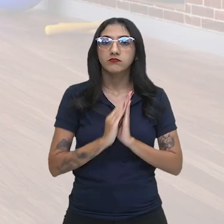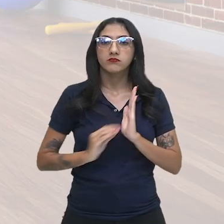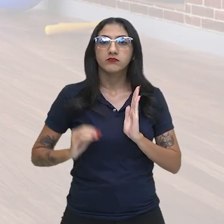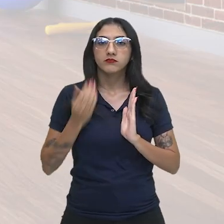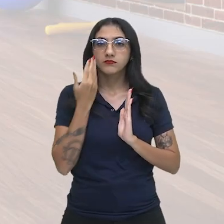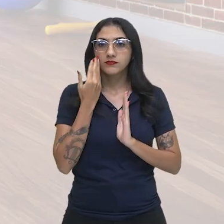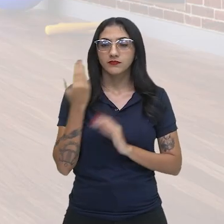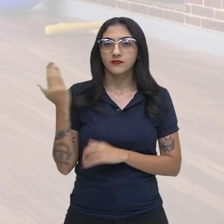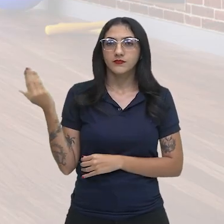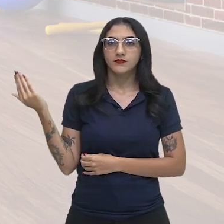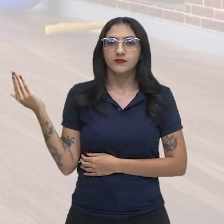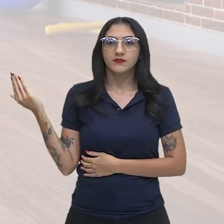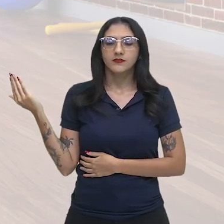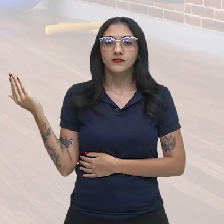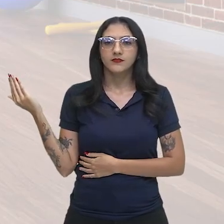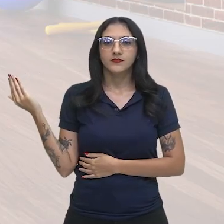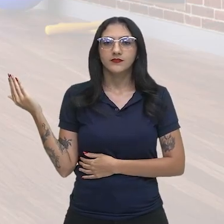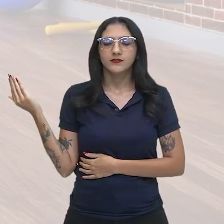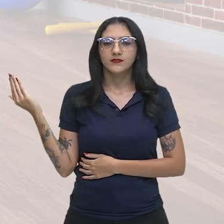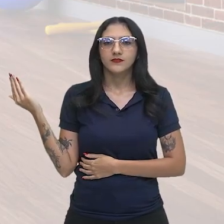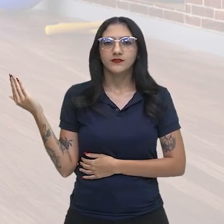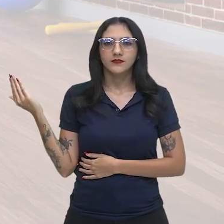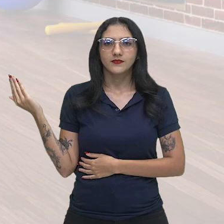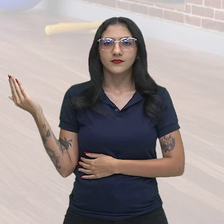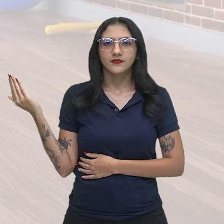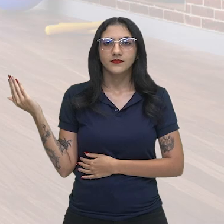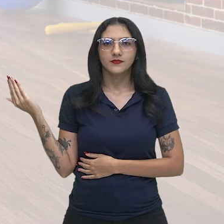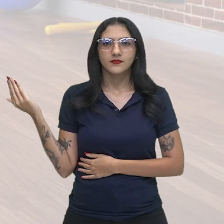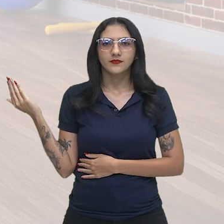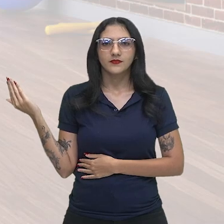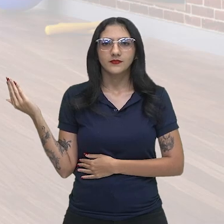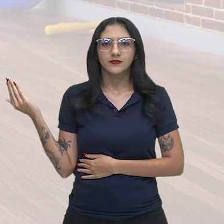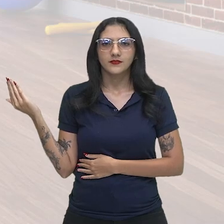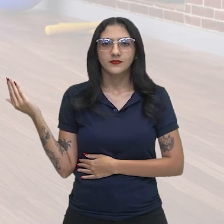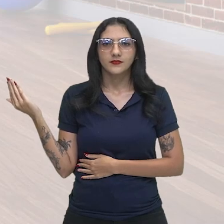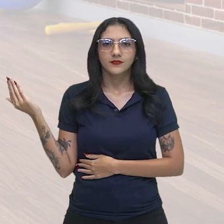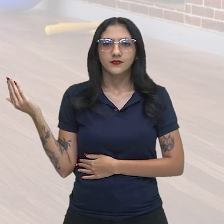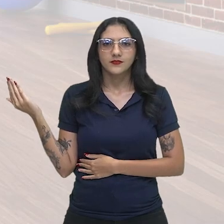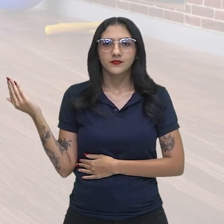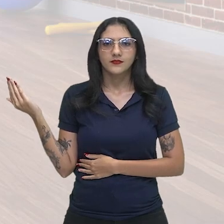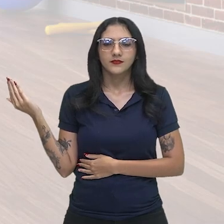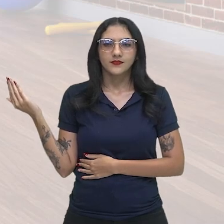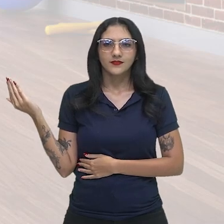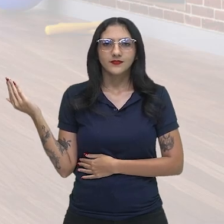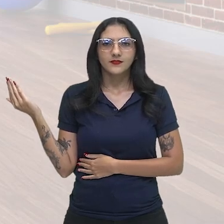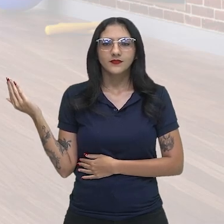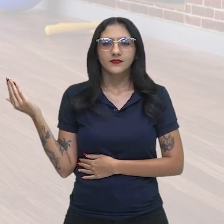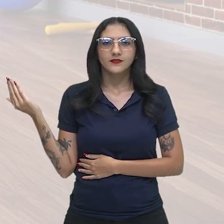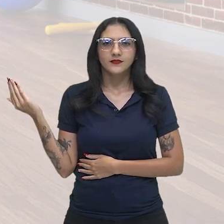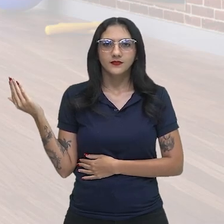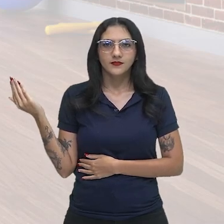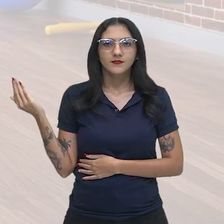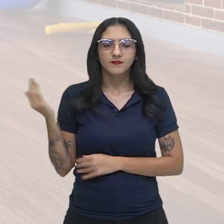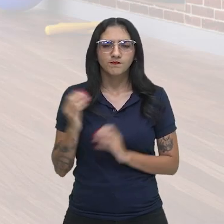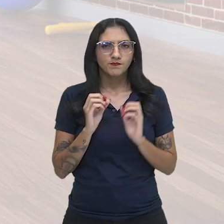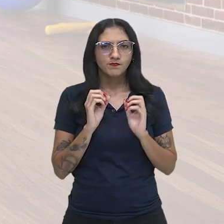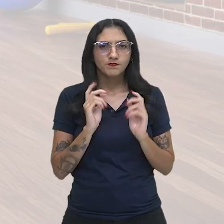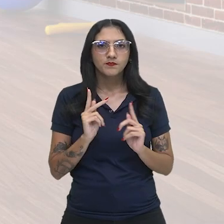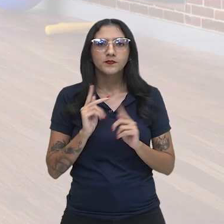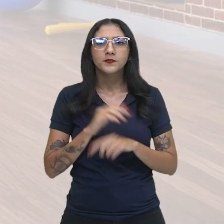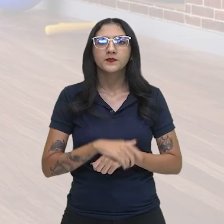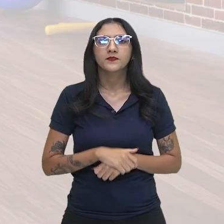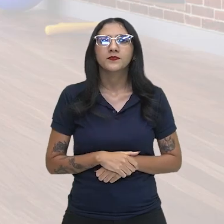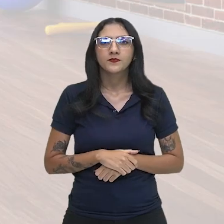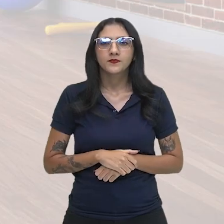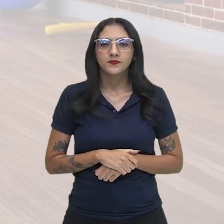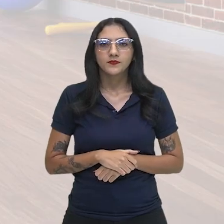Dessa forma, ó. Sobe e desce. Sobe e desce. Sobe e desce. Tá bom?